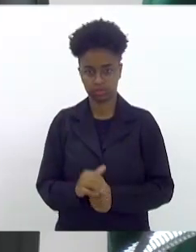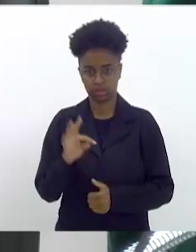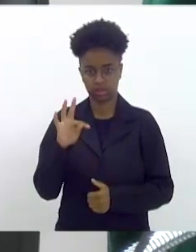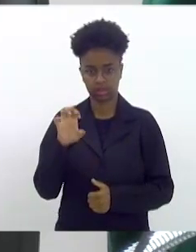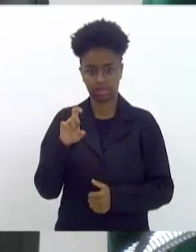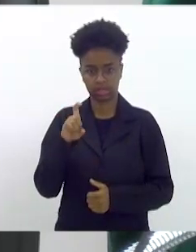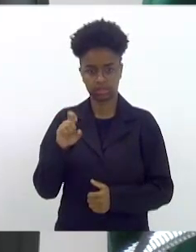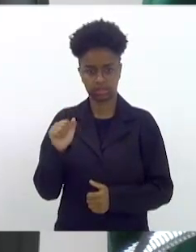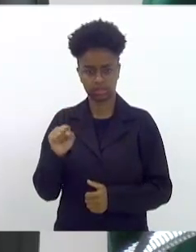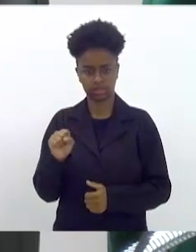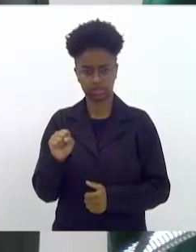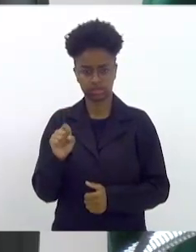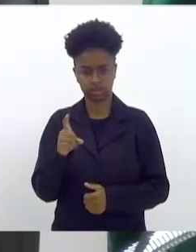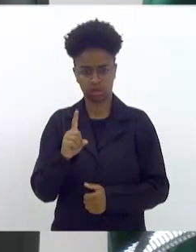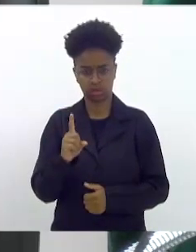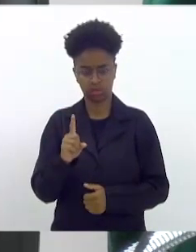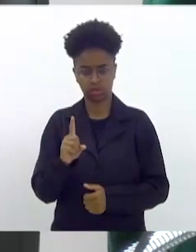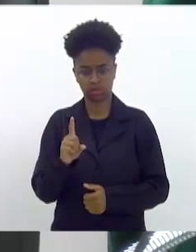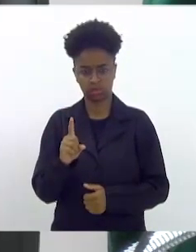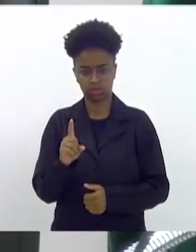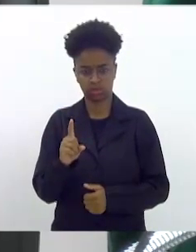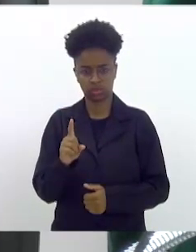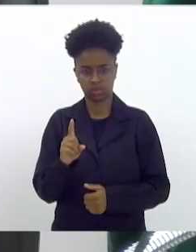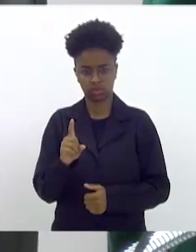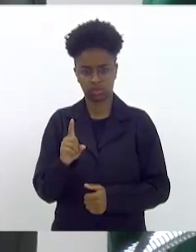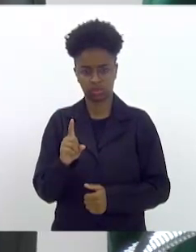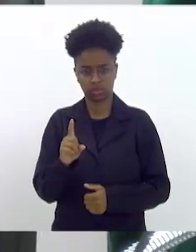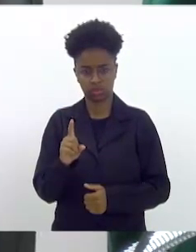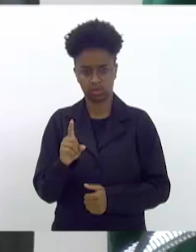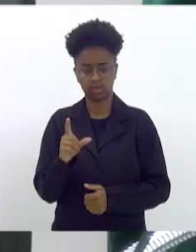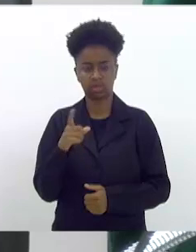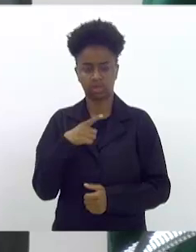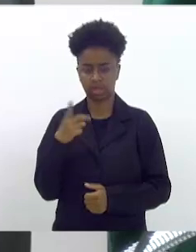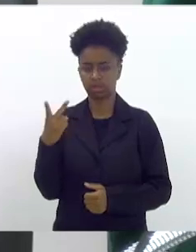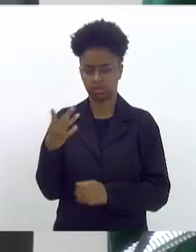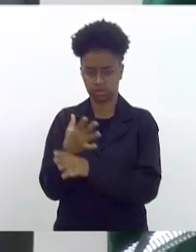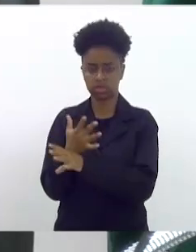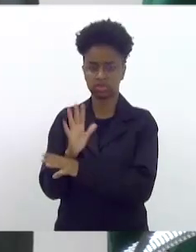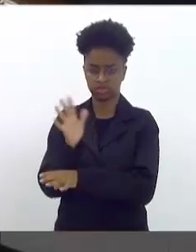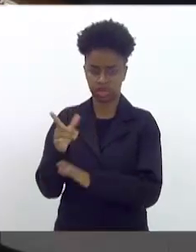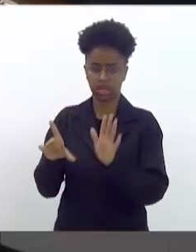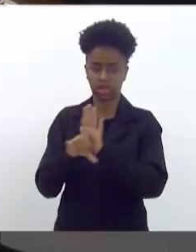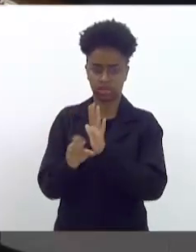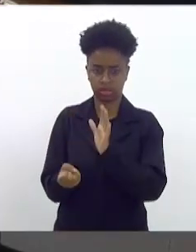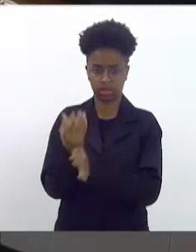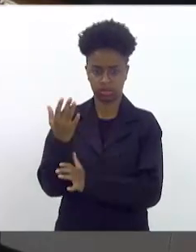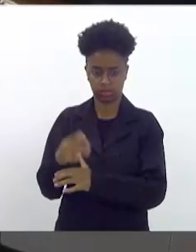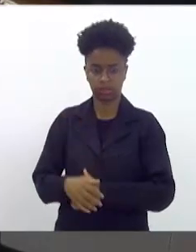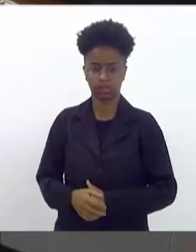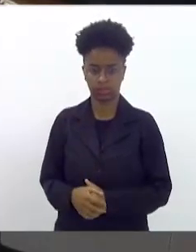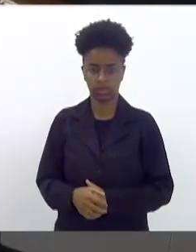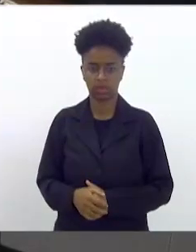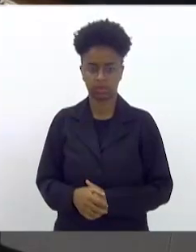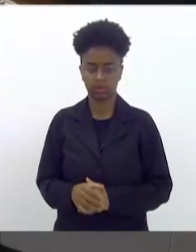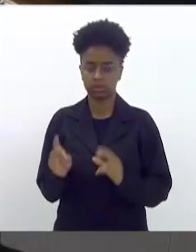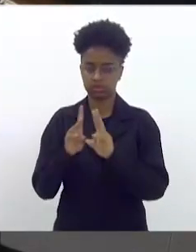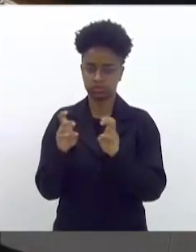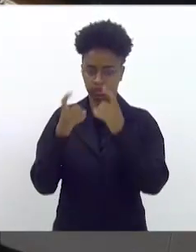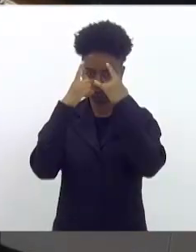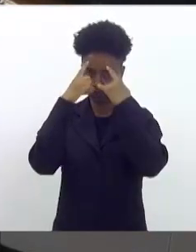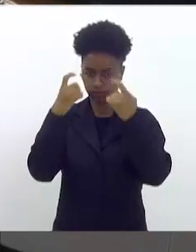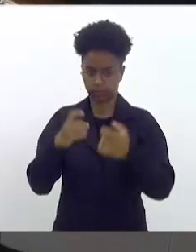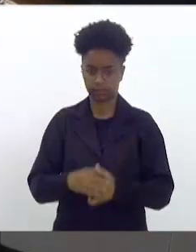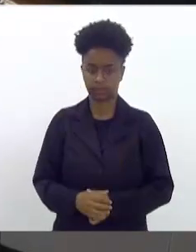Texas... Não... Então, Kentucky e Hong Kong já fizeram uma lei a respeito dessa violência